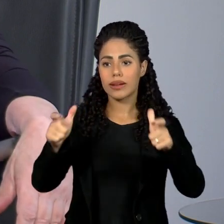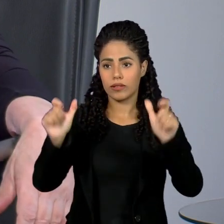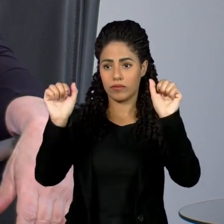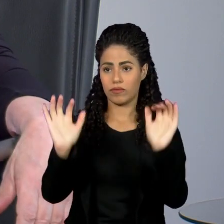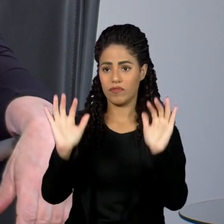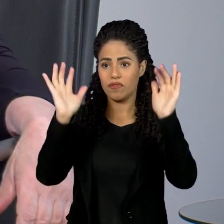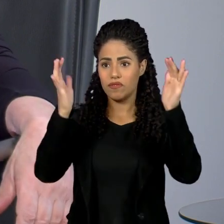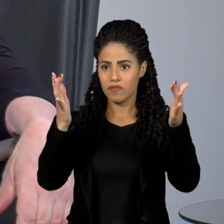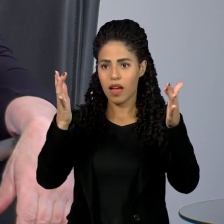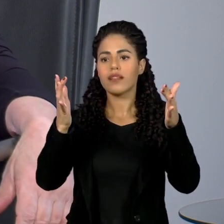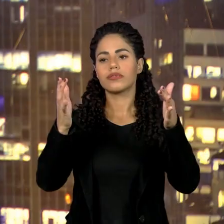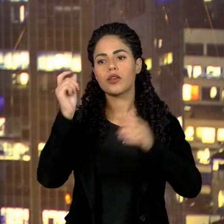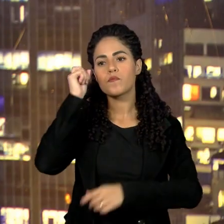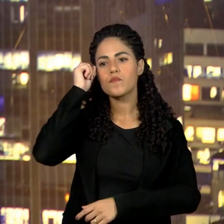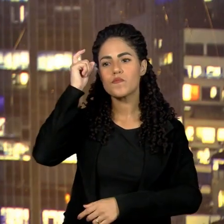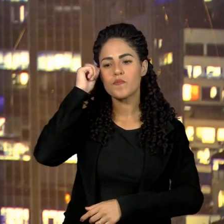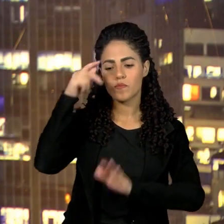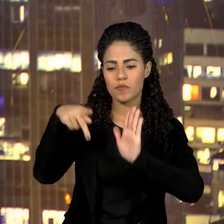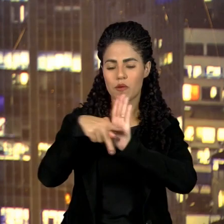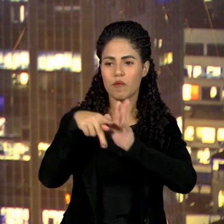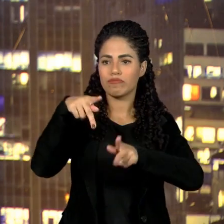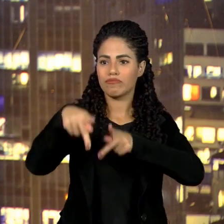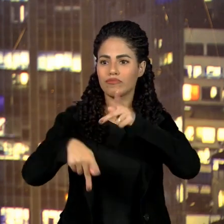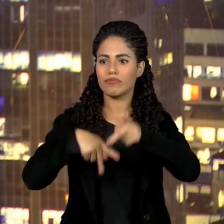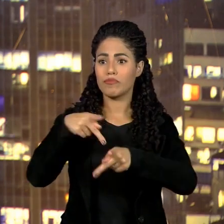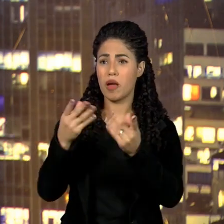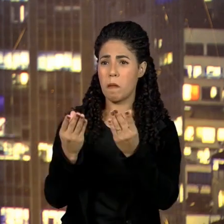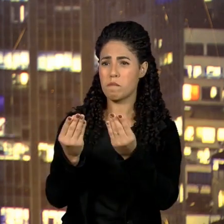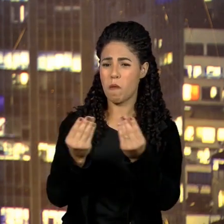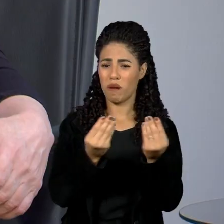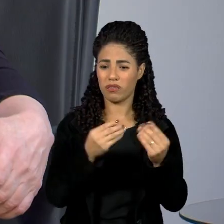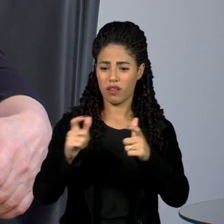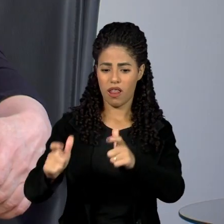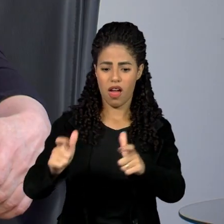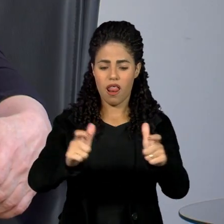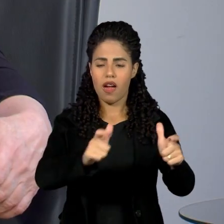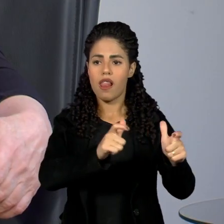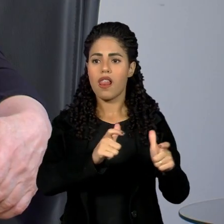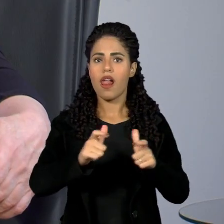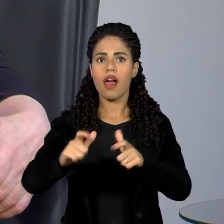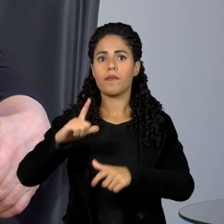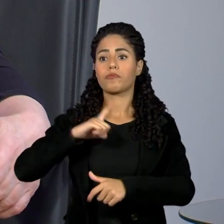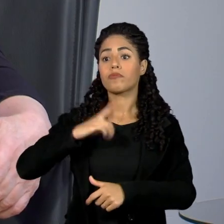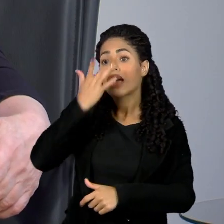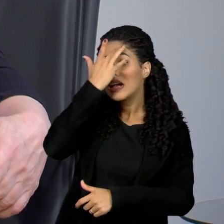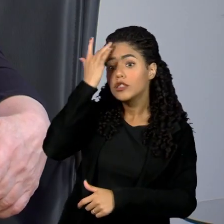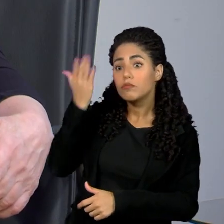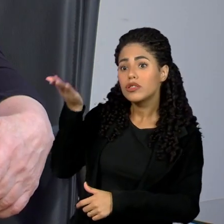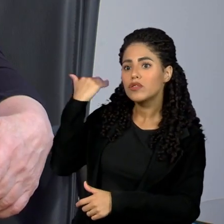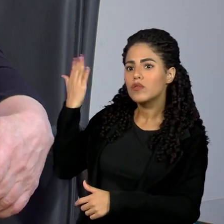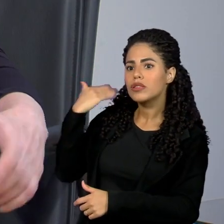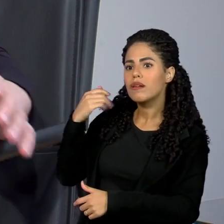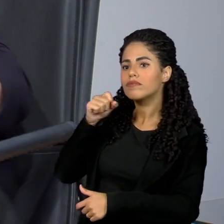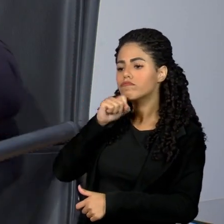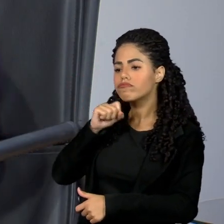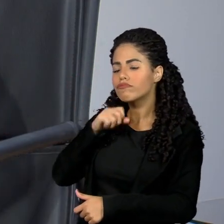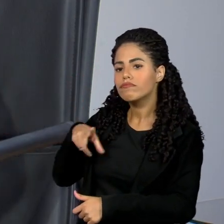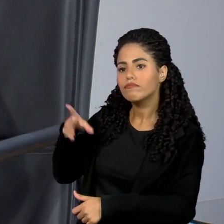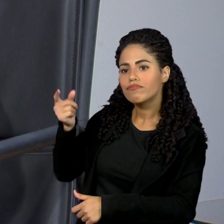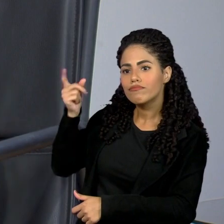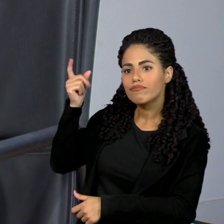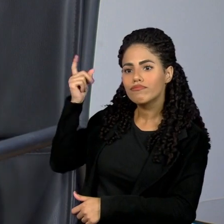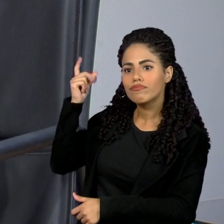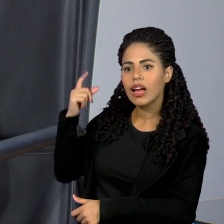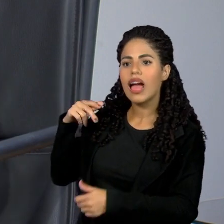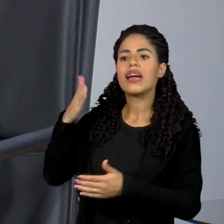festas populares, muitas delas, os mais velhos, os mestres que